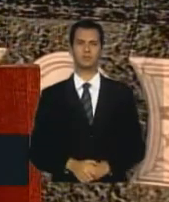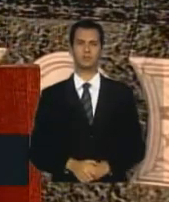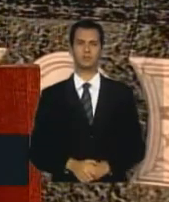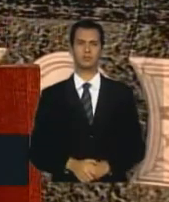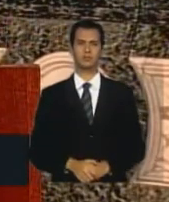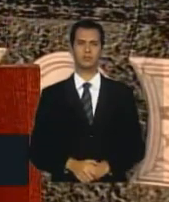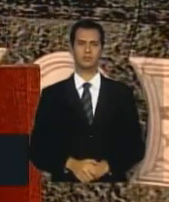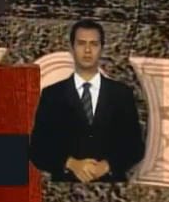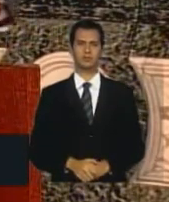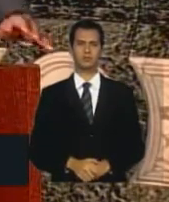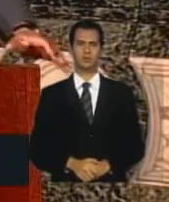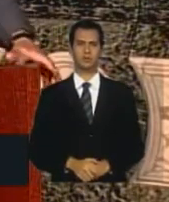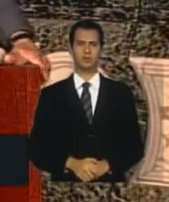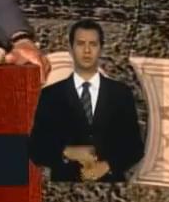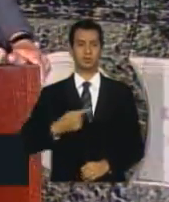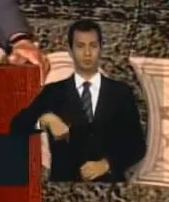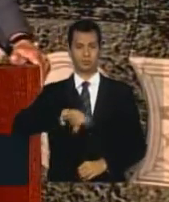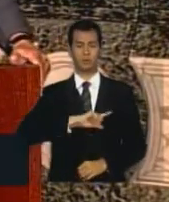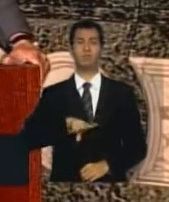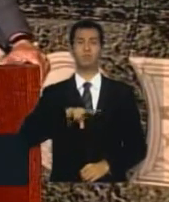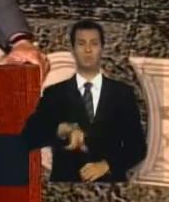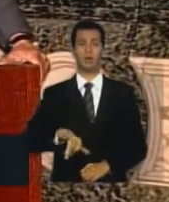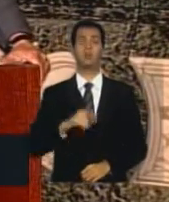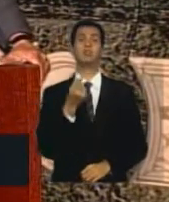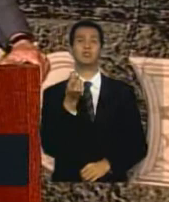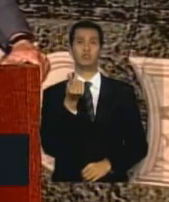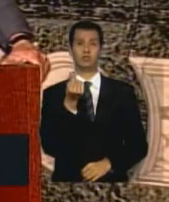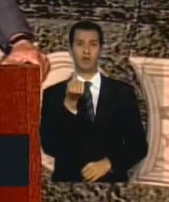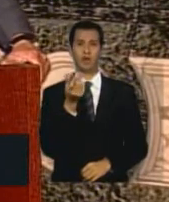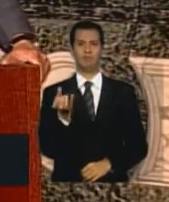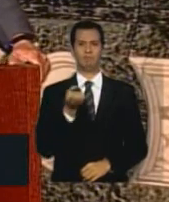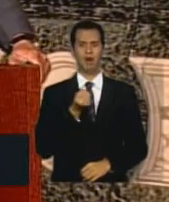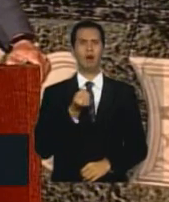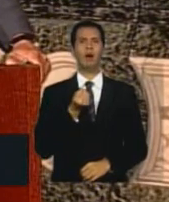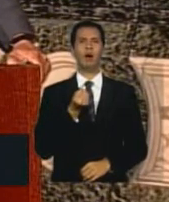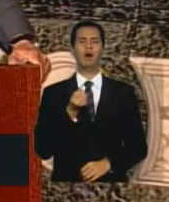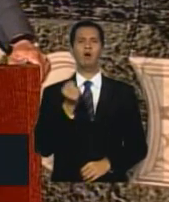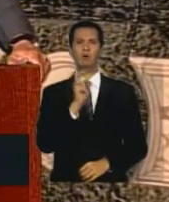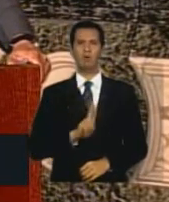Nós vamos utilizar esse dinheiro responsavelmente.